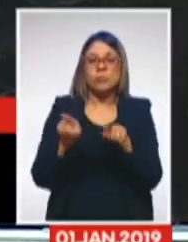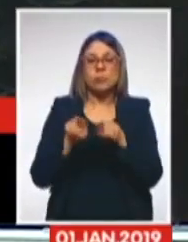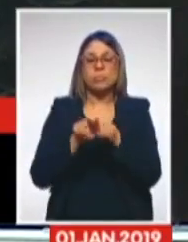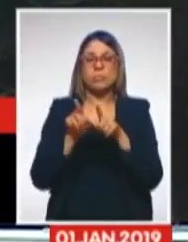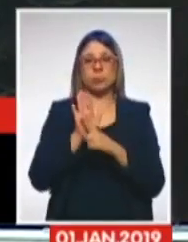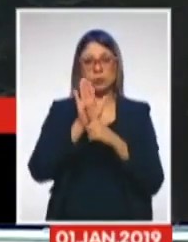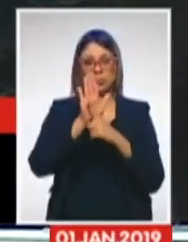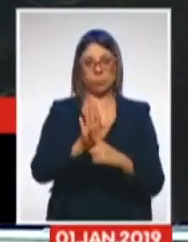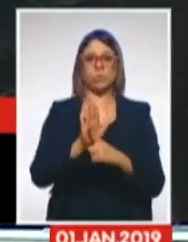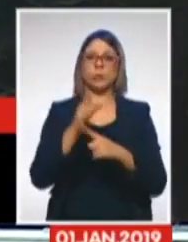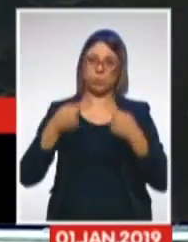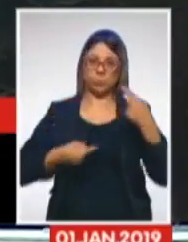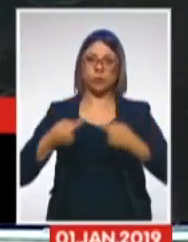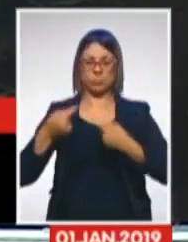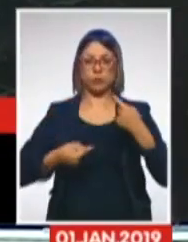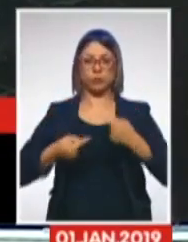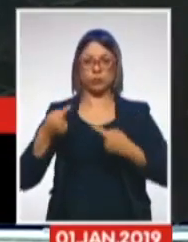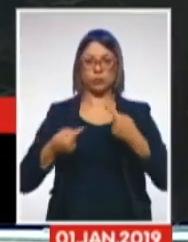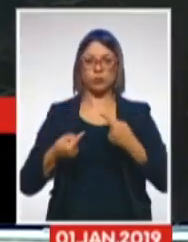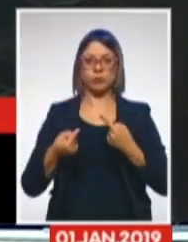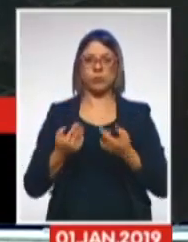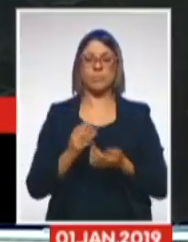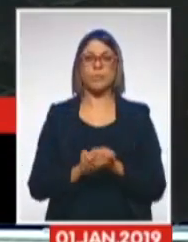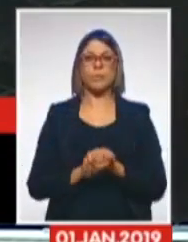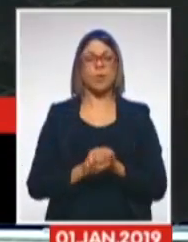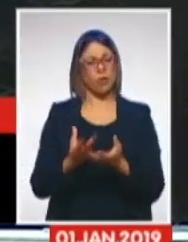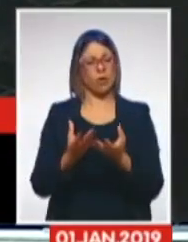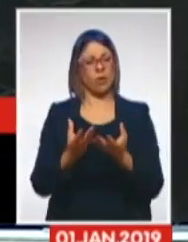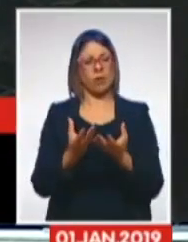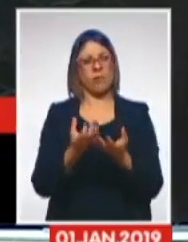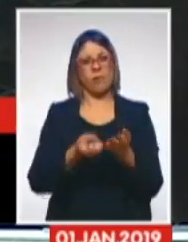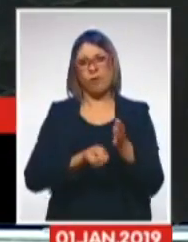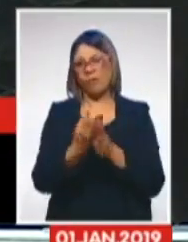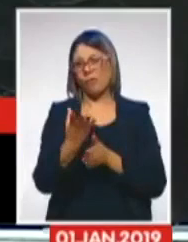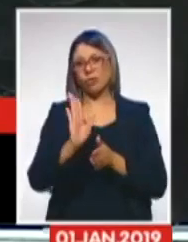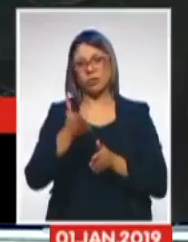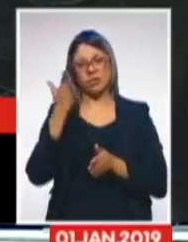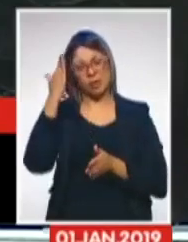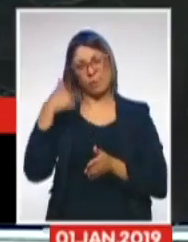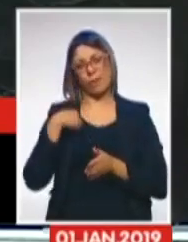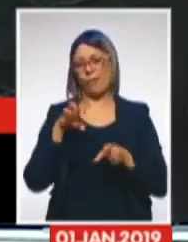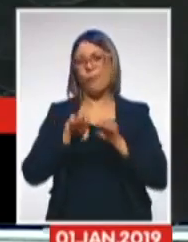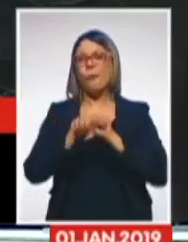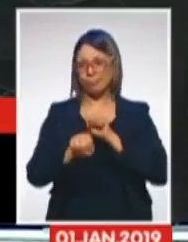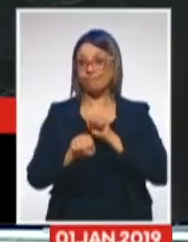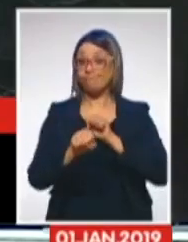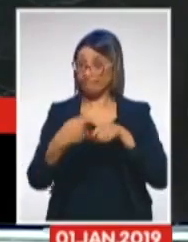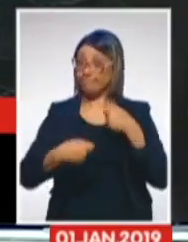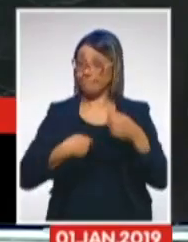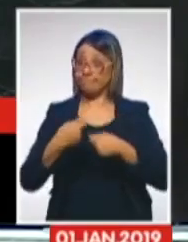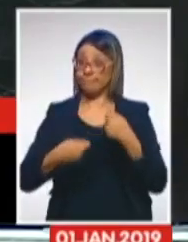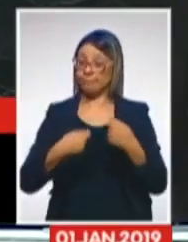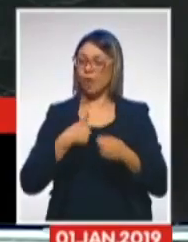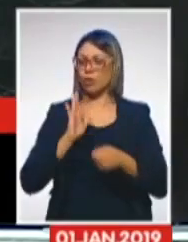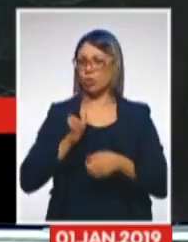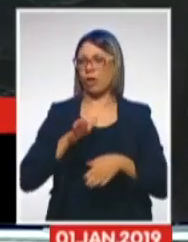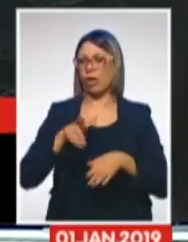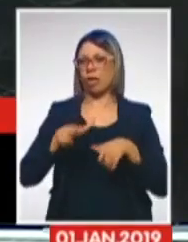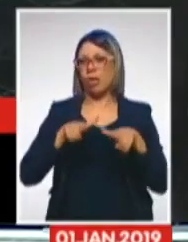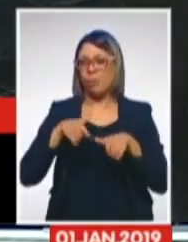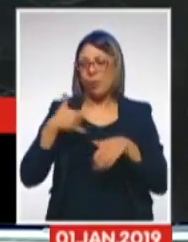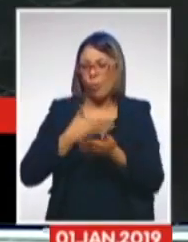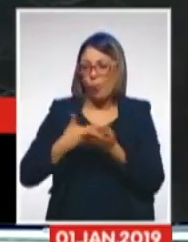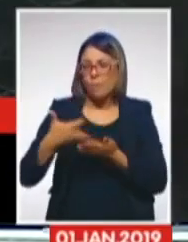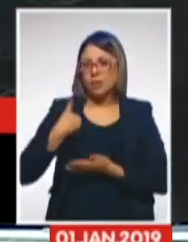exercer a política. Como muitos já sabem, sou formado em administração, trabalho desde os